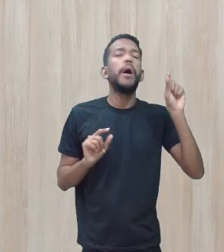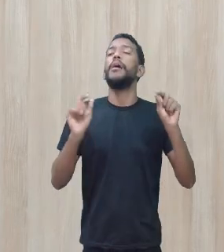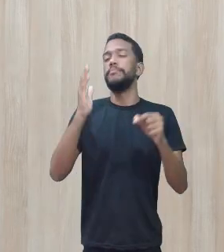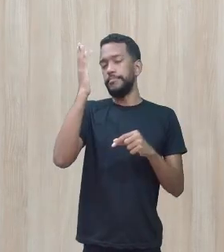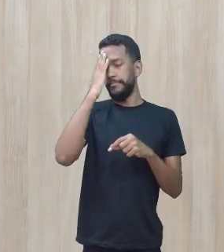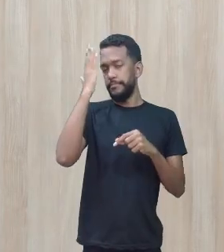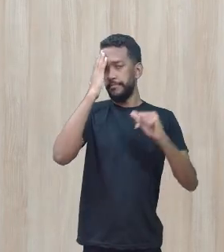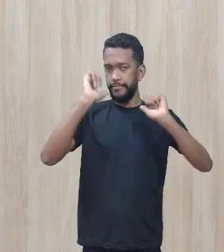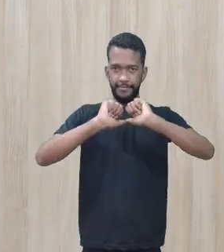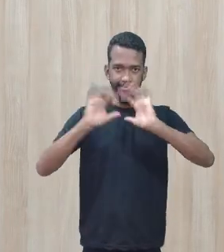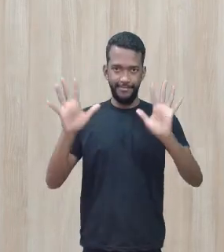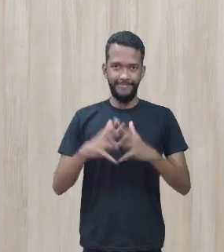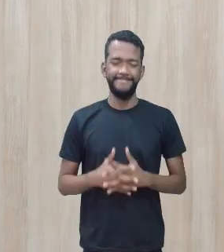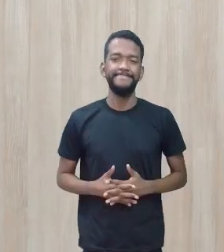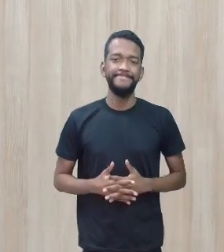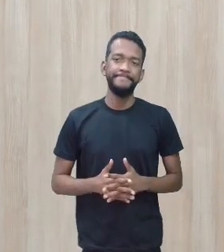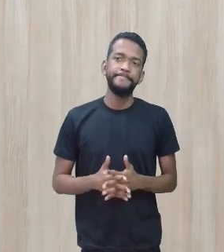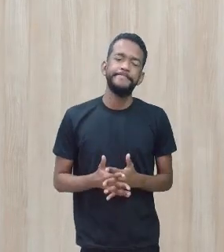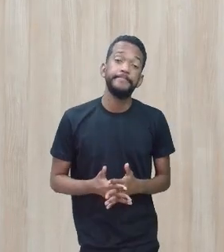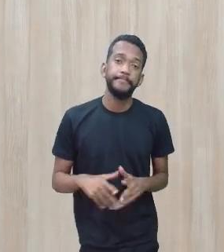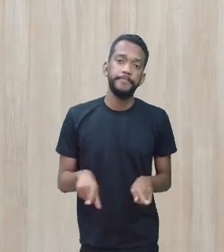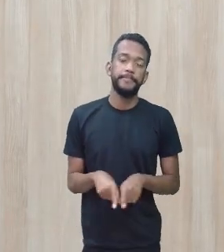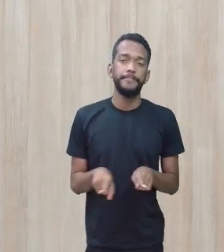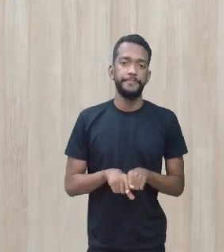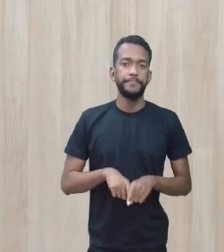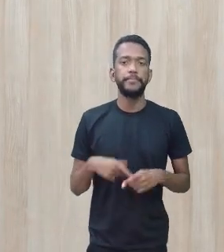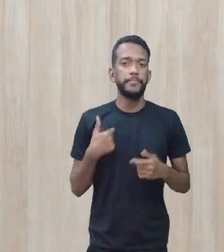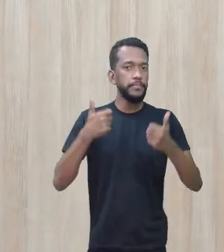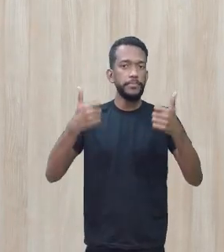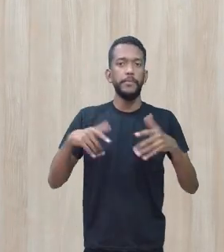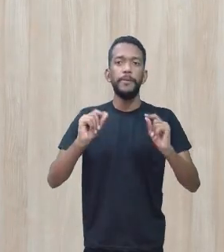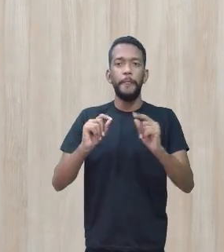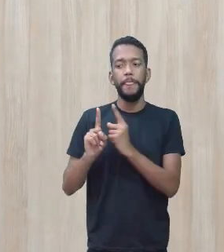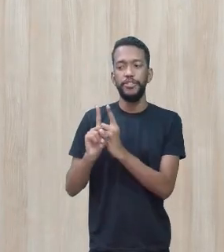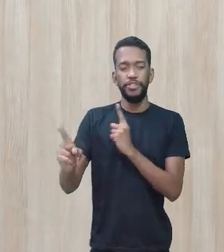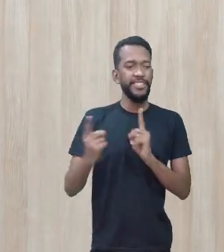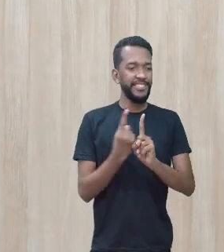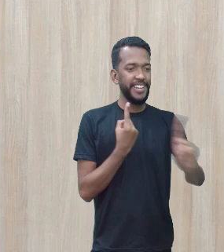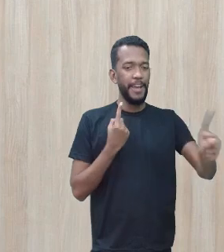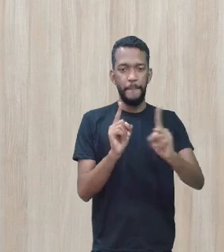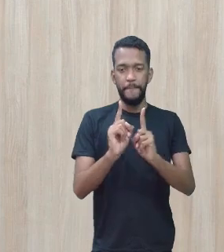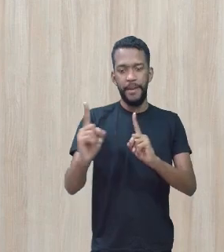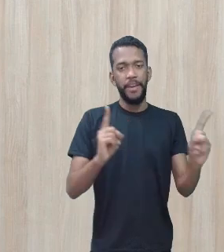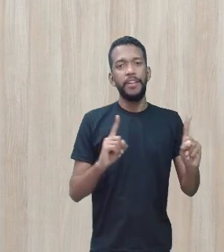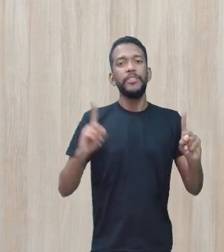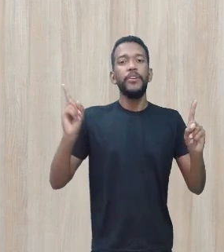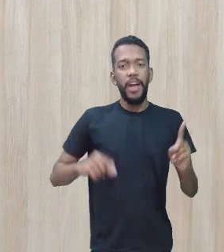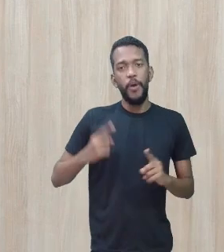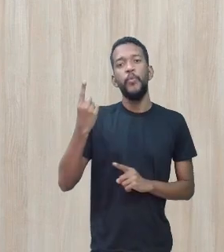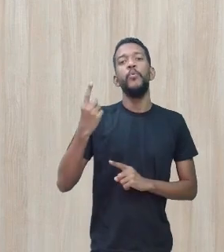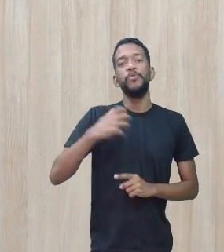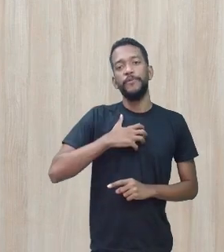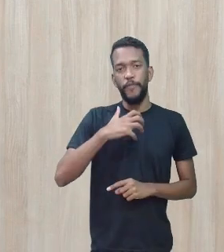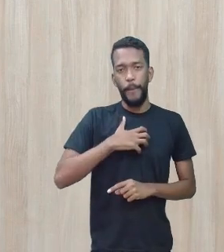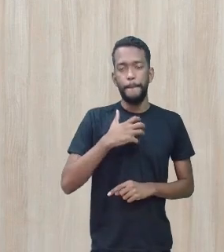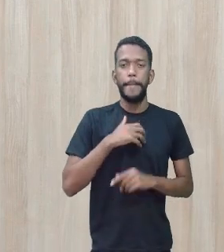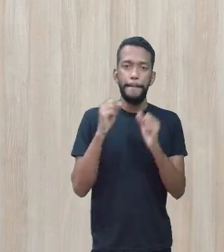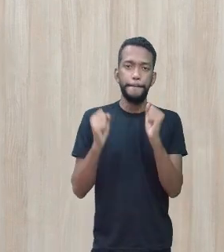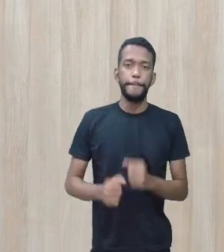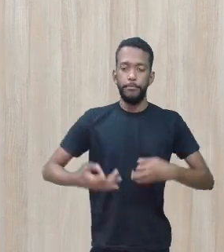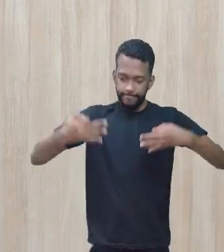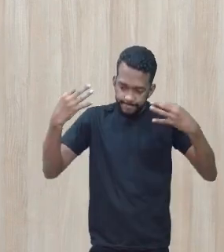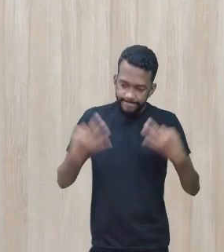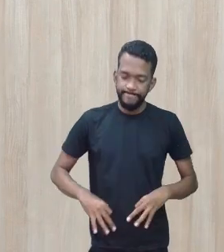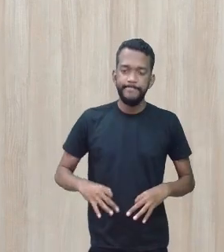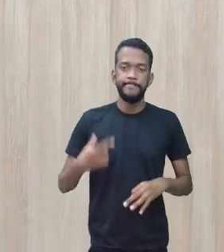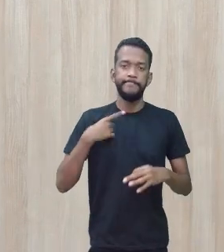De toda forma, a conclusão que a gente tira é que o distanciamento é uma das medidas, né, uma das medidas mais eficazes